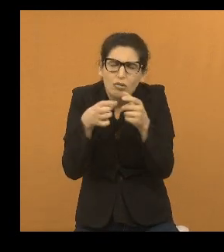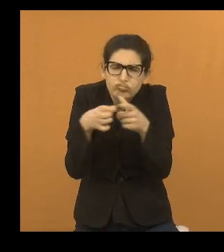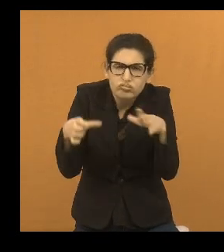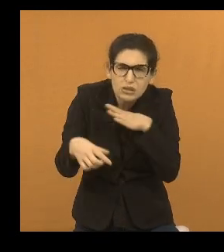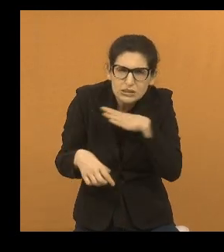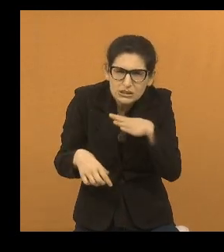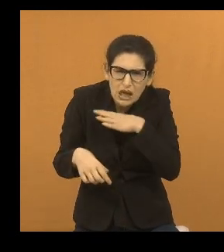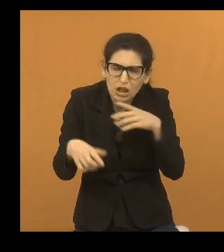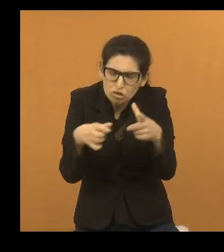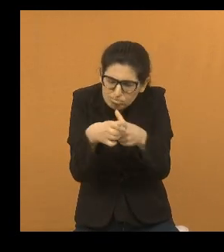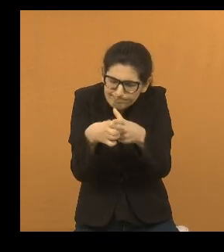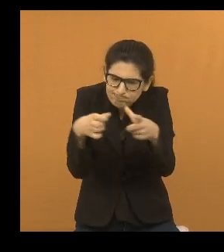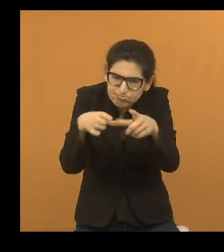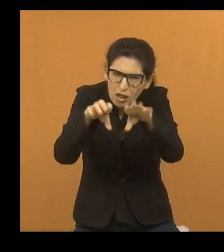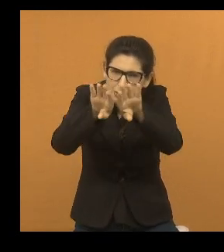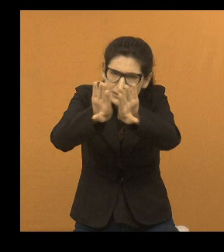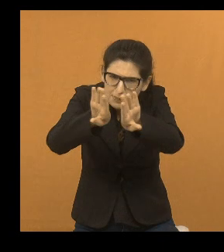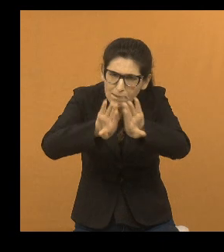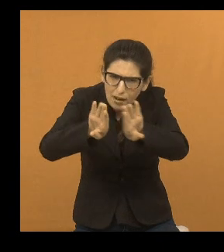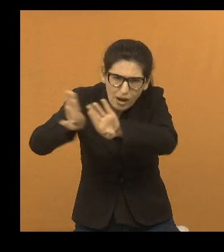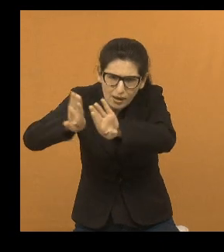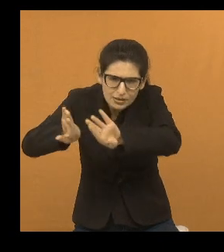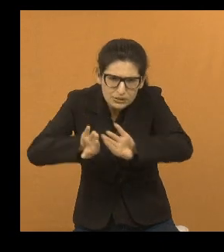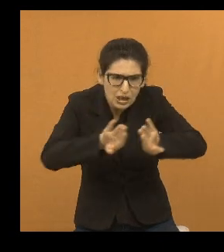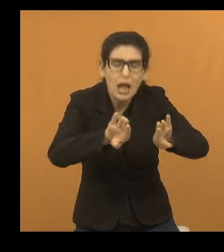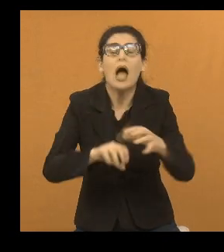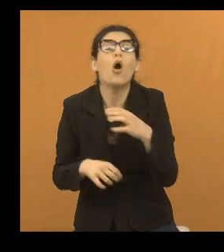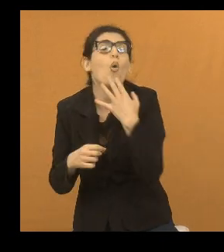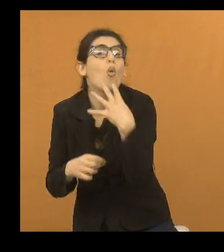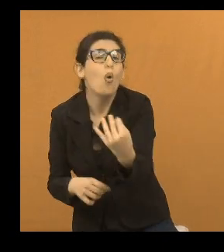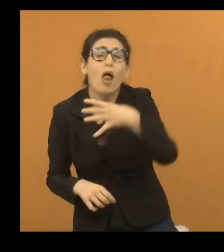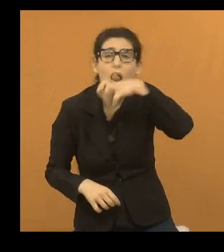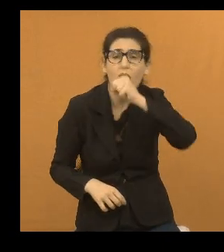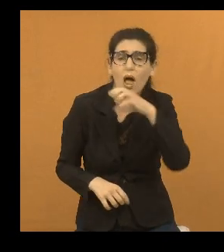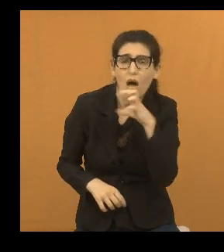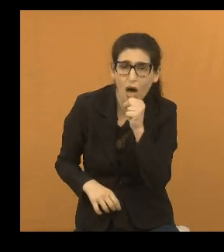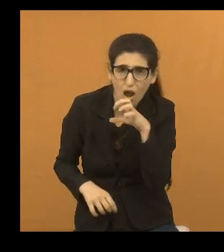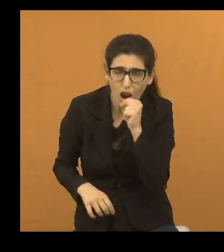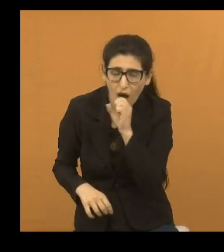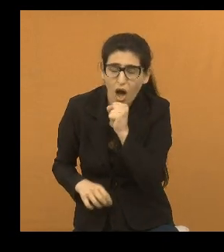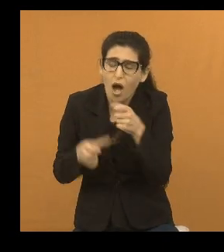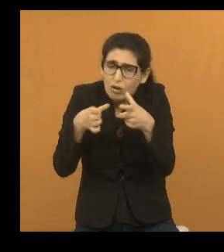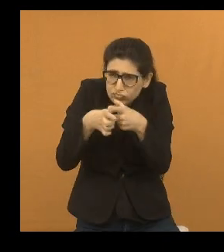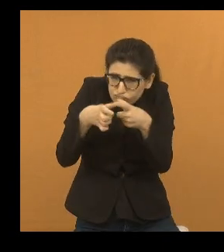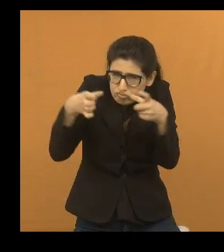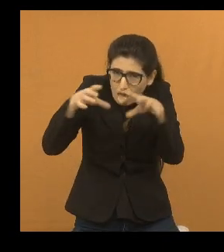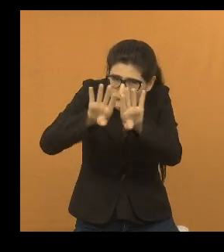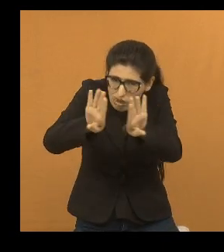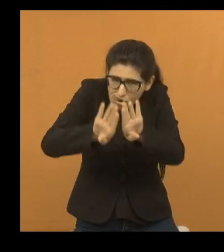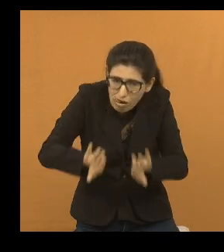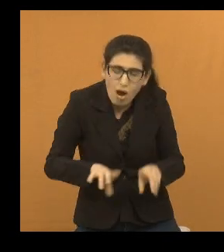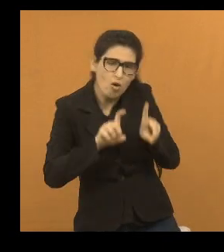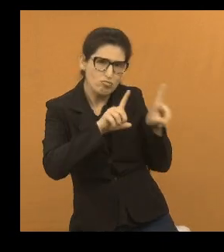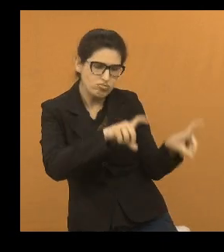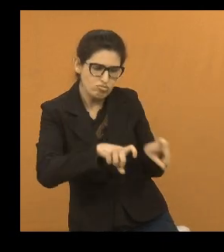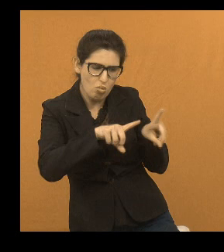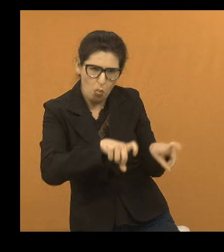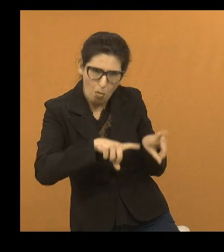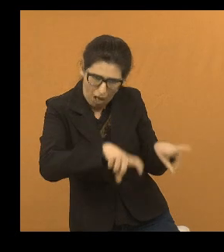urbana. Depois, em laranja, nós temos a macrozona de destinação rural.